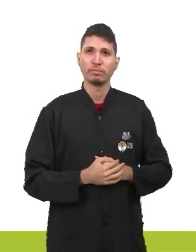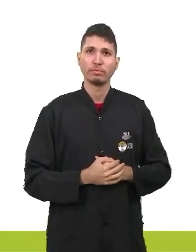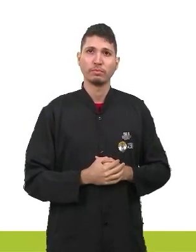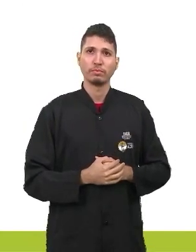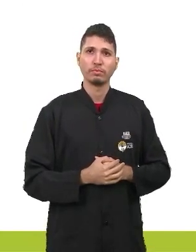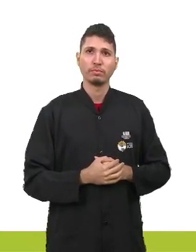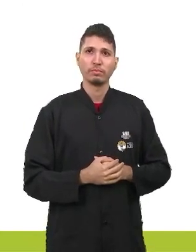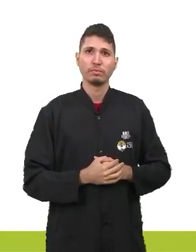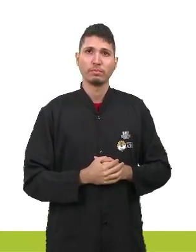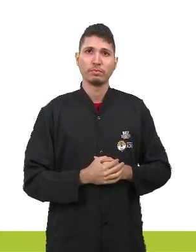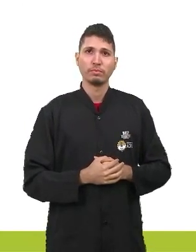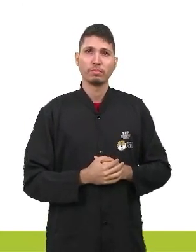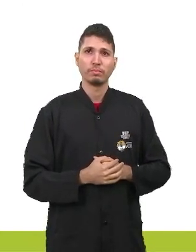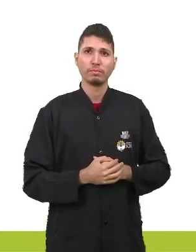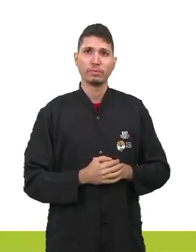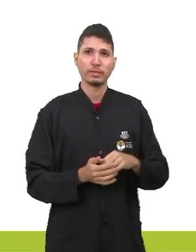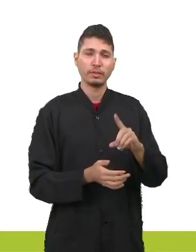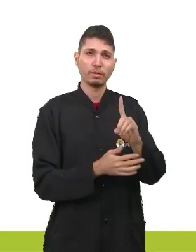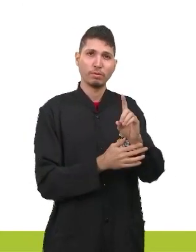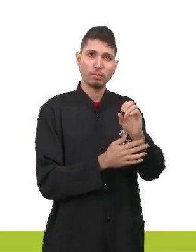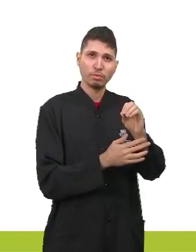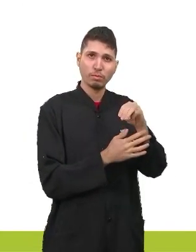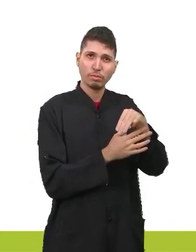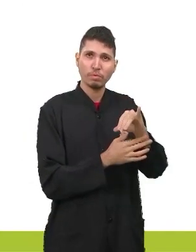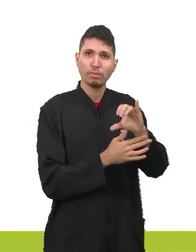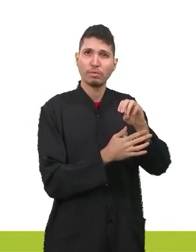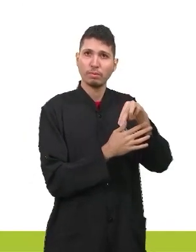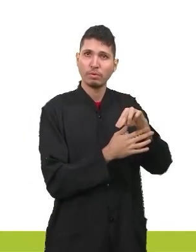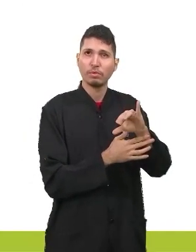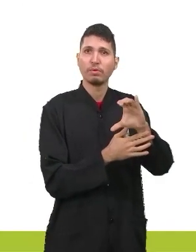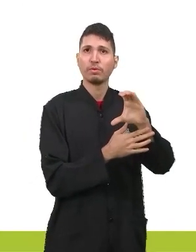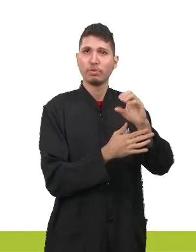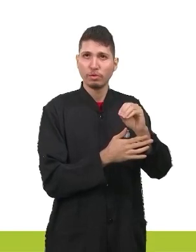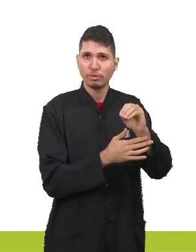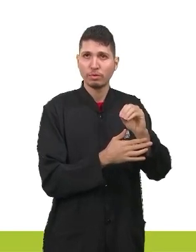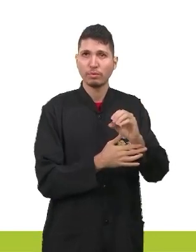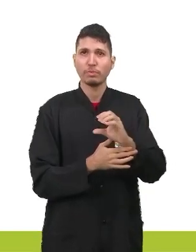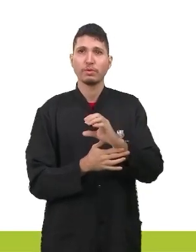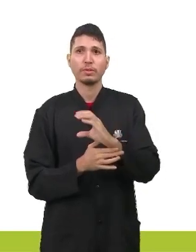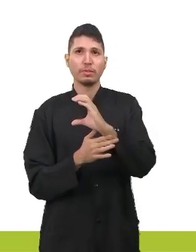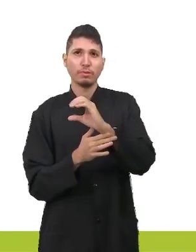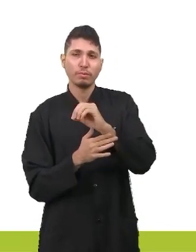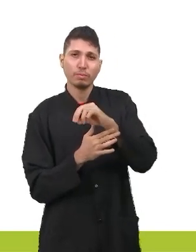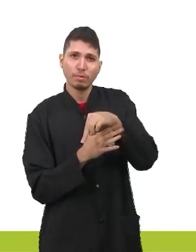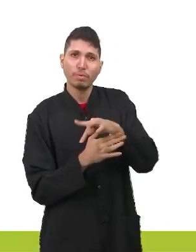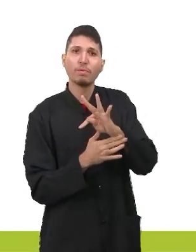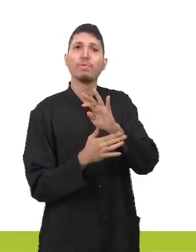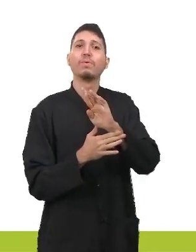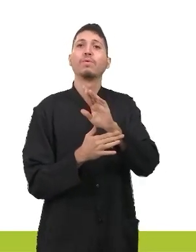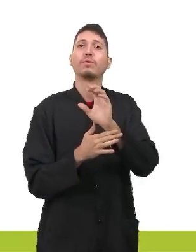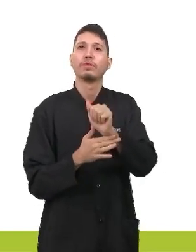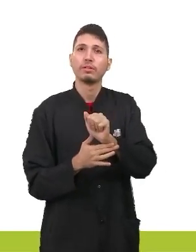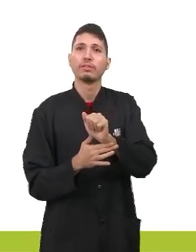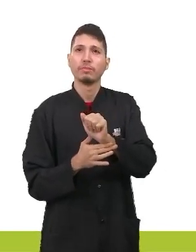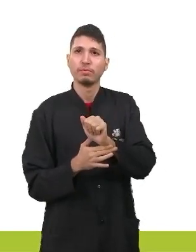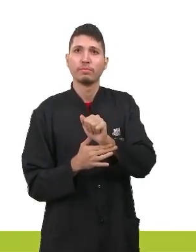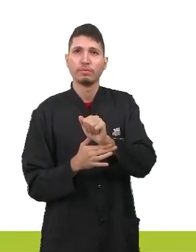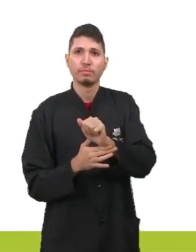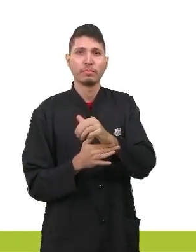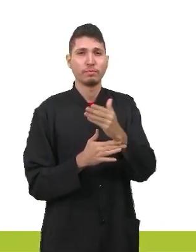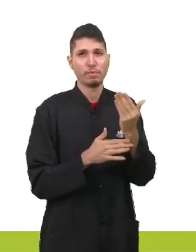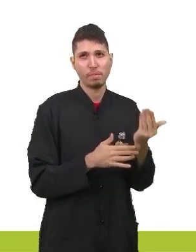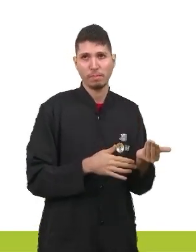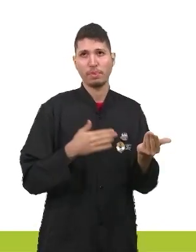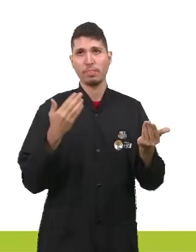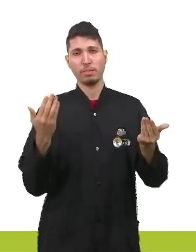nomenclatura, a gente tem o domínio da função, que são todos reais, e tem um contradomínio, ou seja, domínio é o valor de x e o contradomínio é a